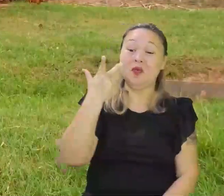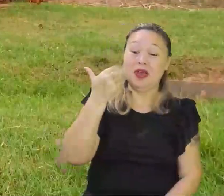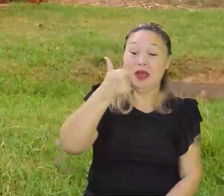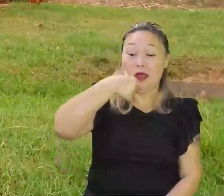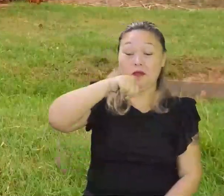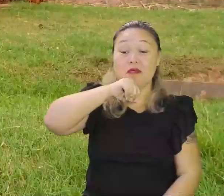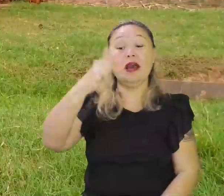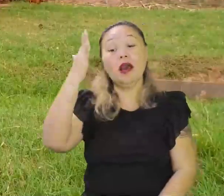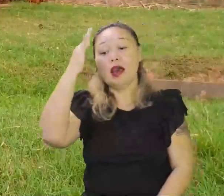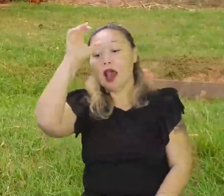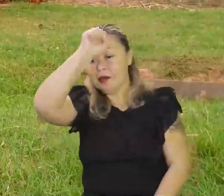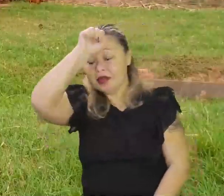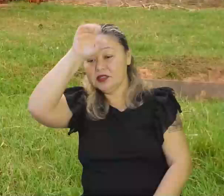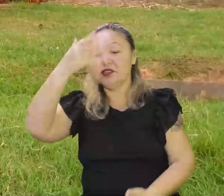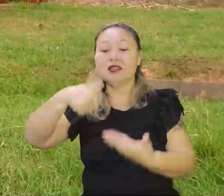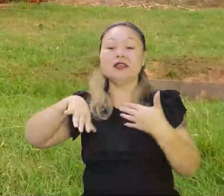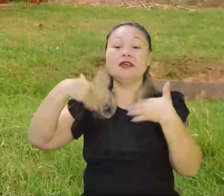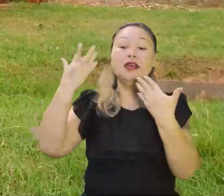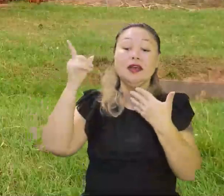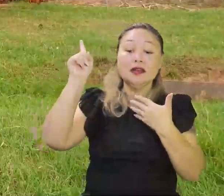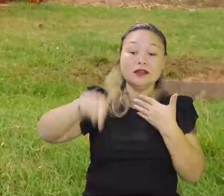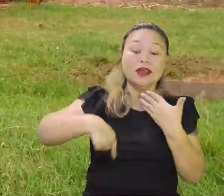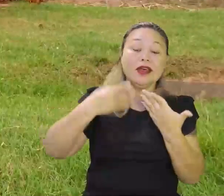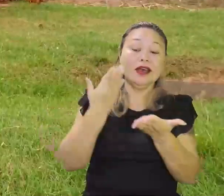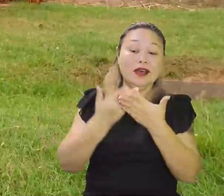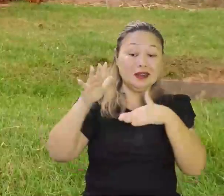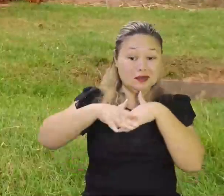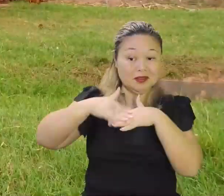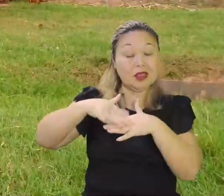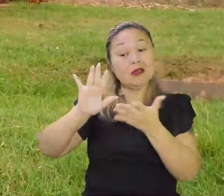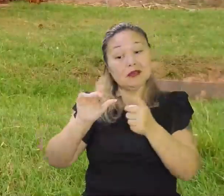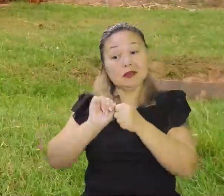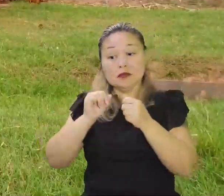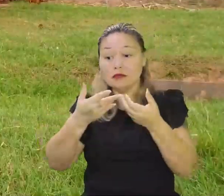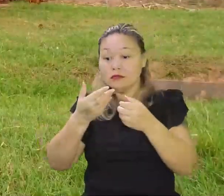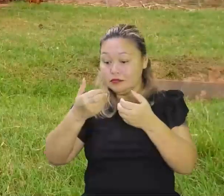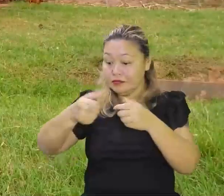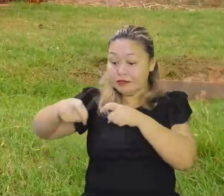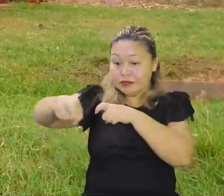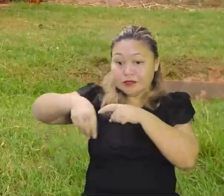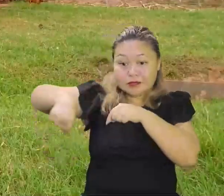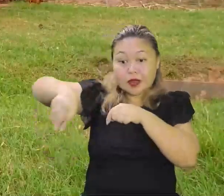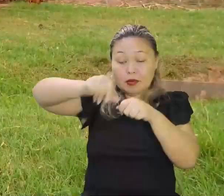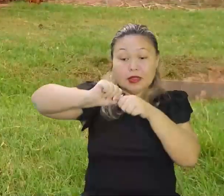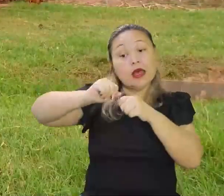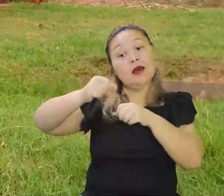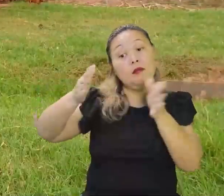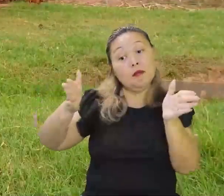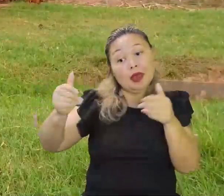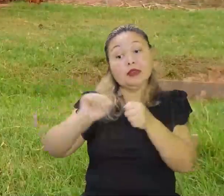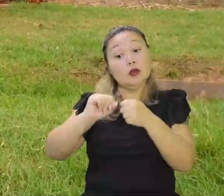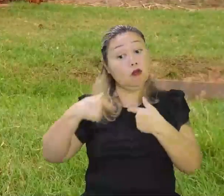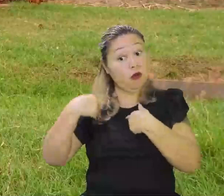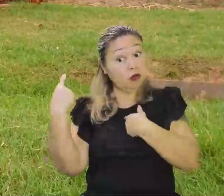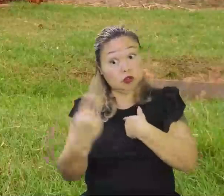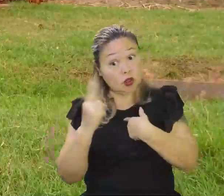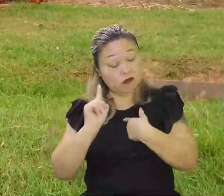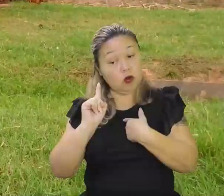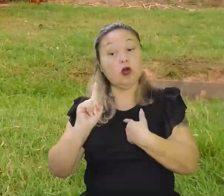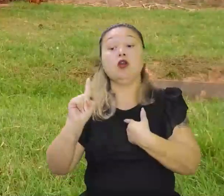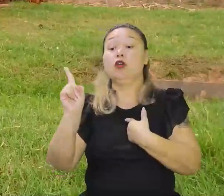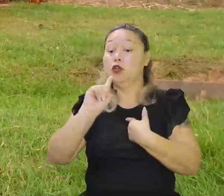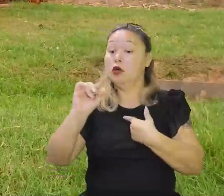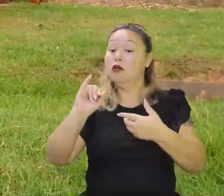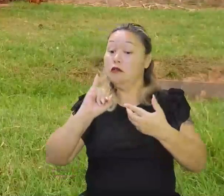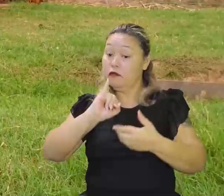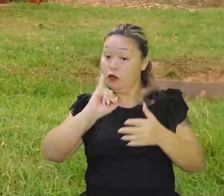aula de matemática que a nossa propriedade é considerada média. Porque quem definiu isso não fomos nós. Foi o INCRA, tá? Então a gente só